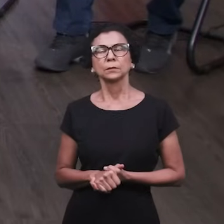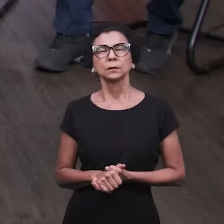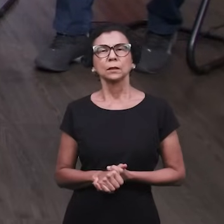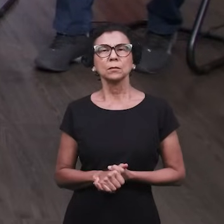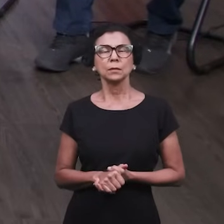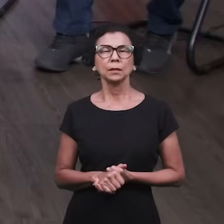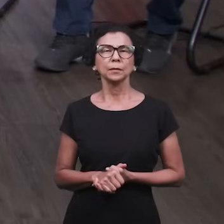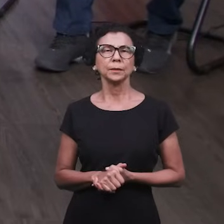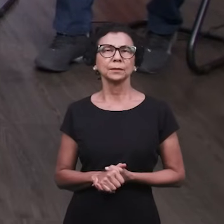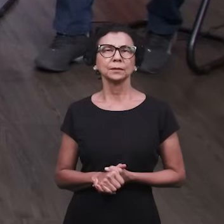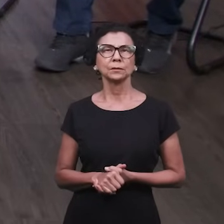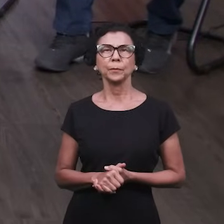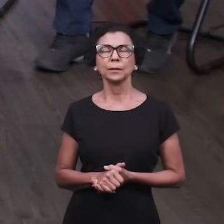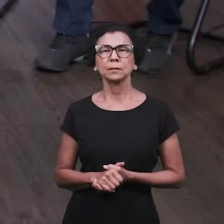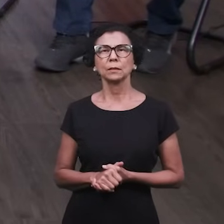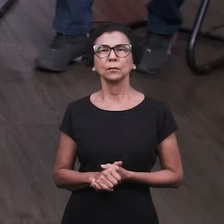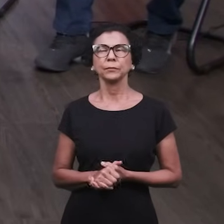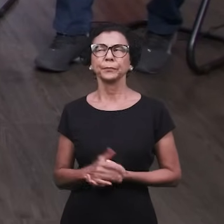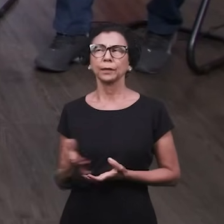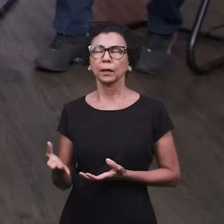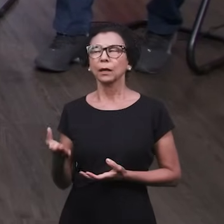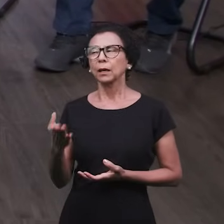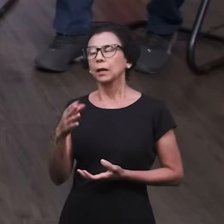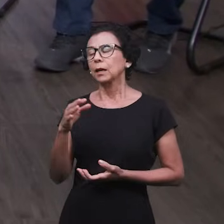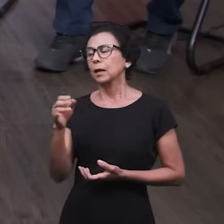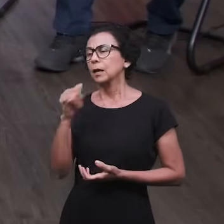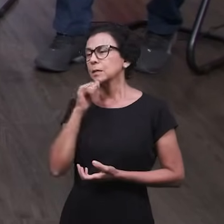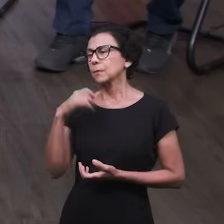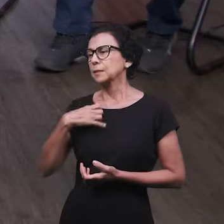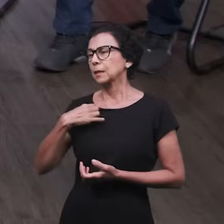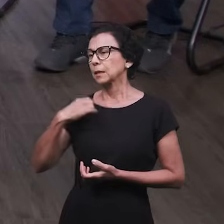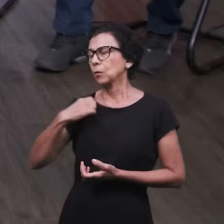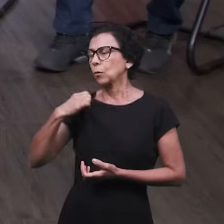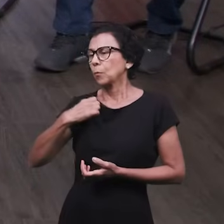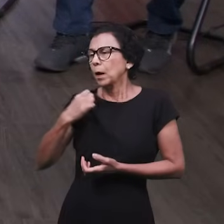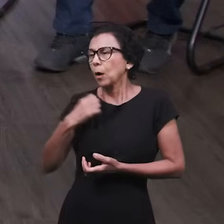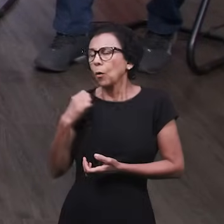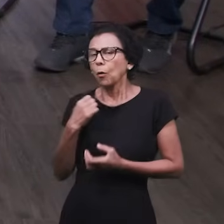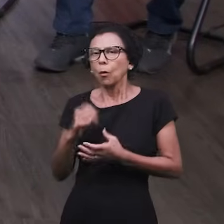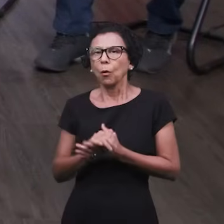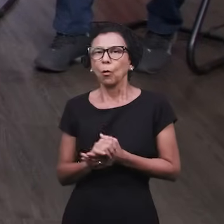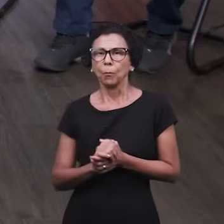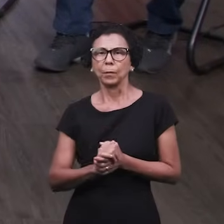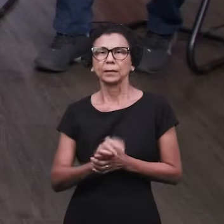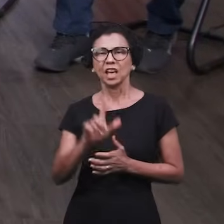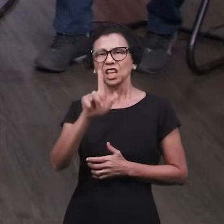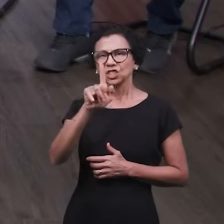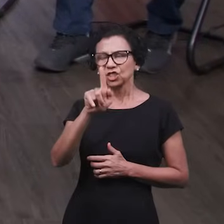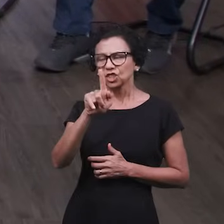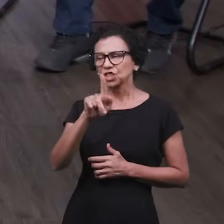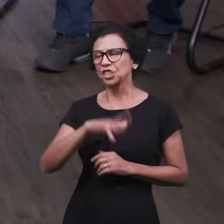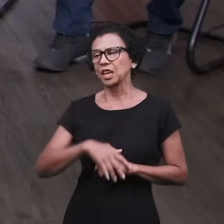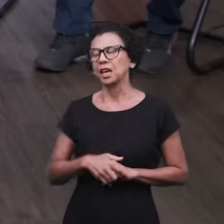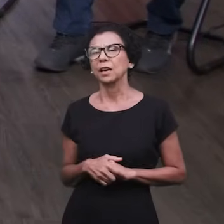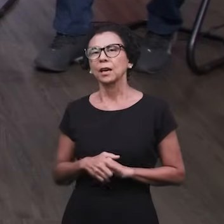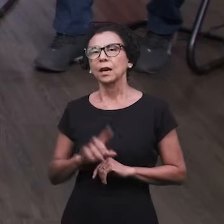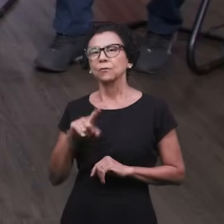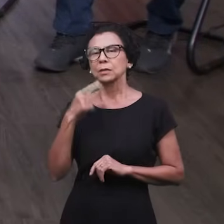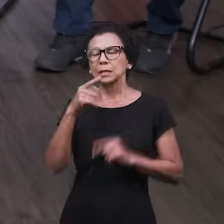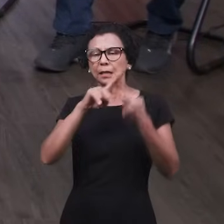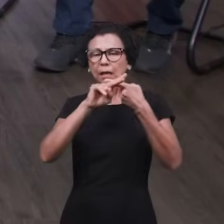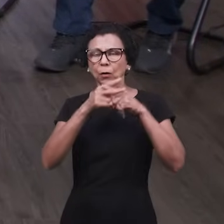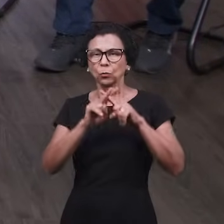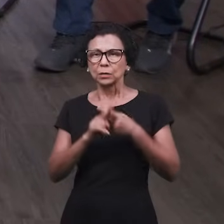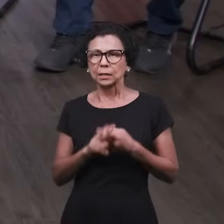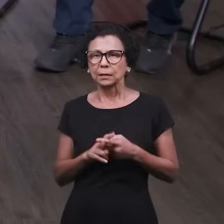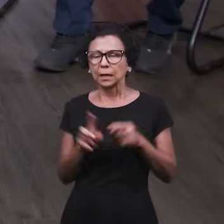uma grande quantidade de roupas, você escolhe ali o tamanho, às vezes entre 37, 38 ou 40 e tal. Agora, o